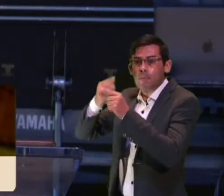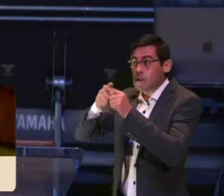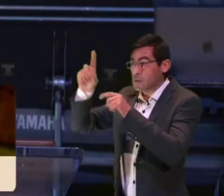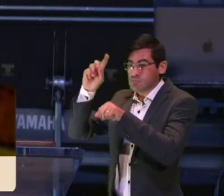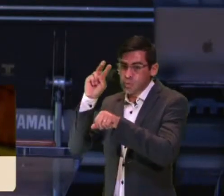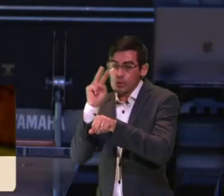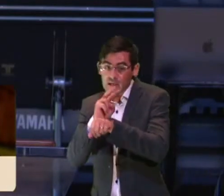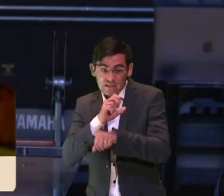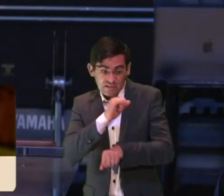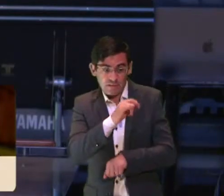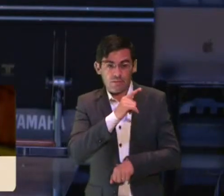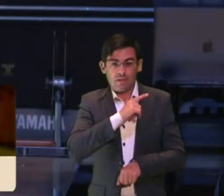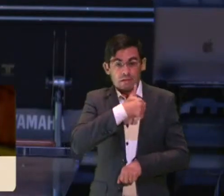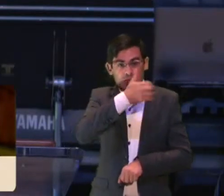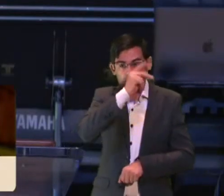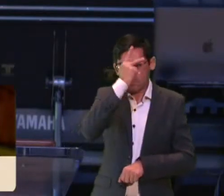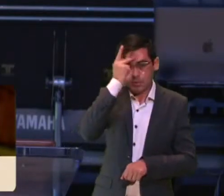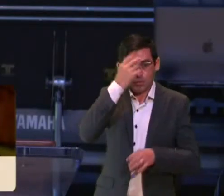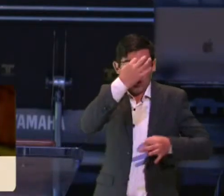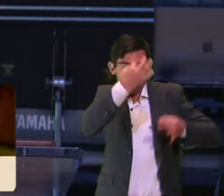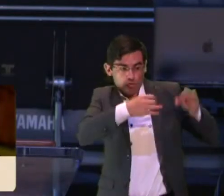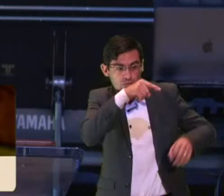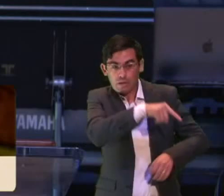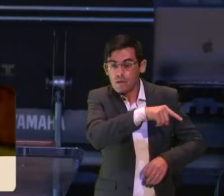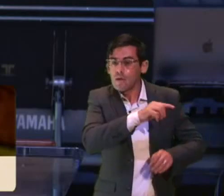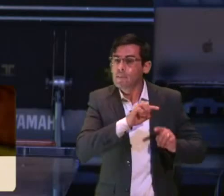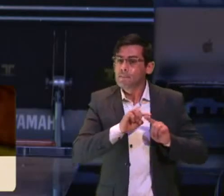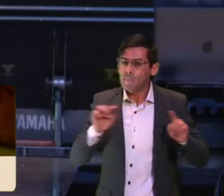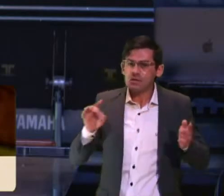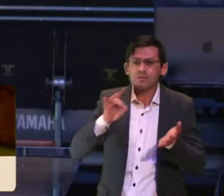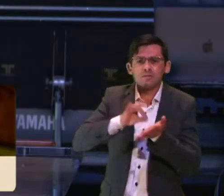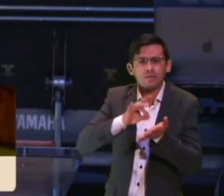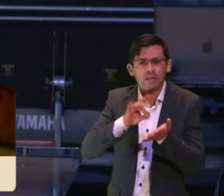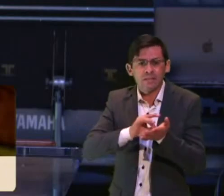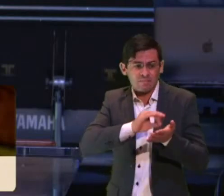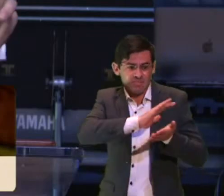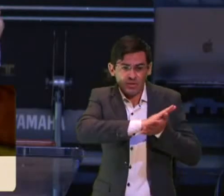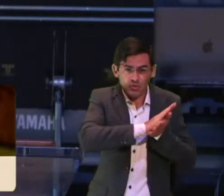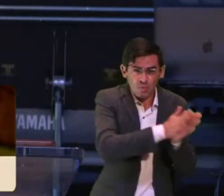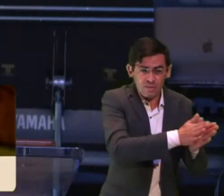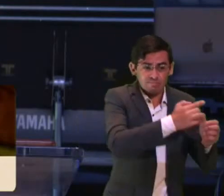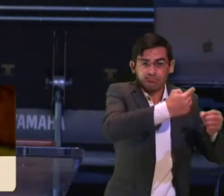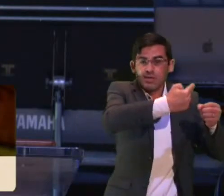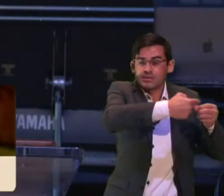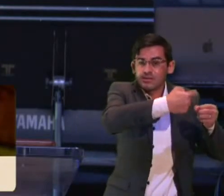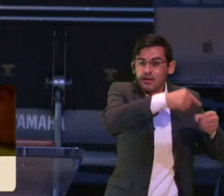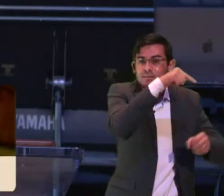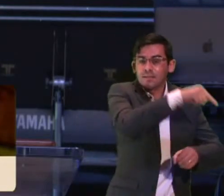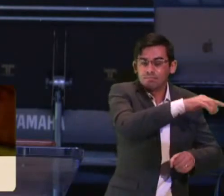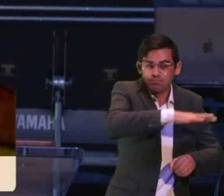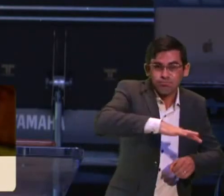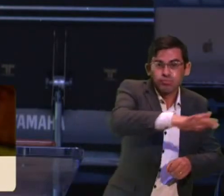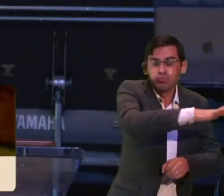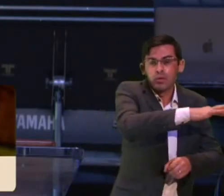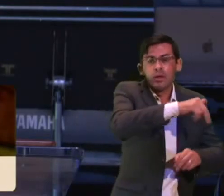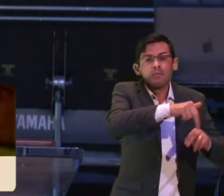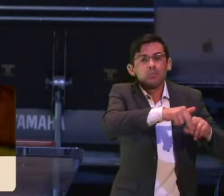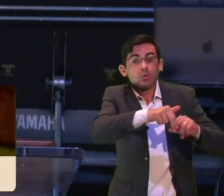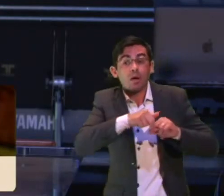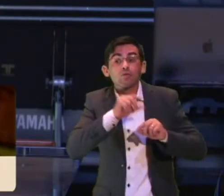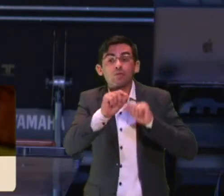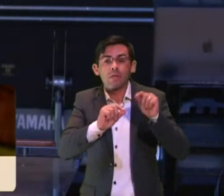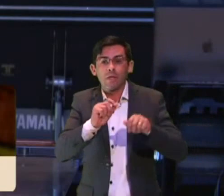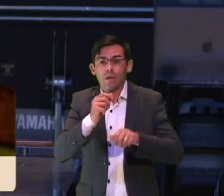de 10 homens justos, mas ainda assim, apesar da destruição de Sodoma e Gomorra, por causa deste